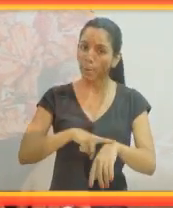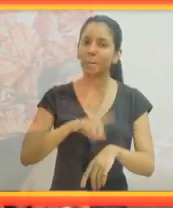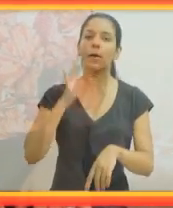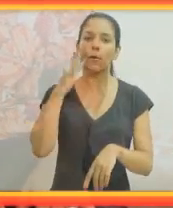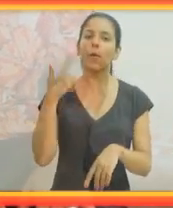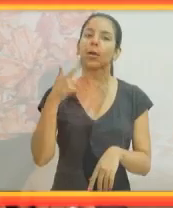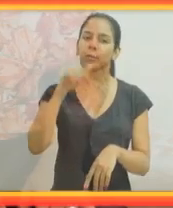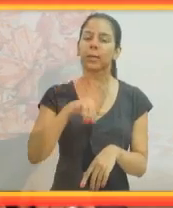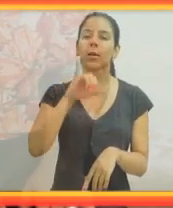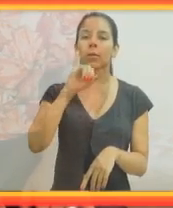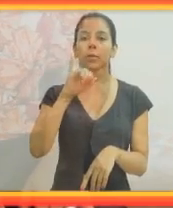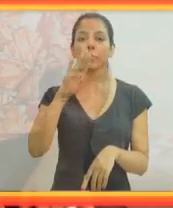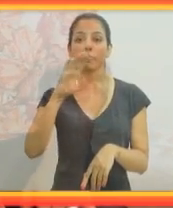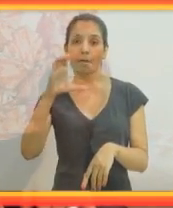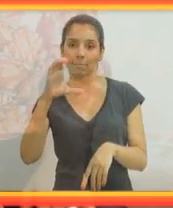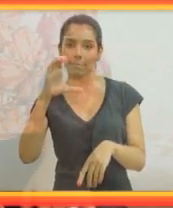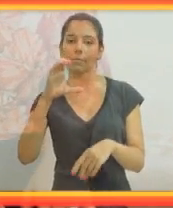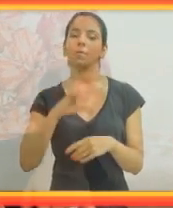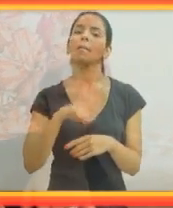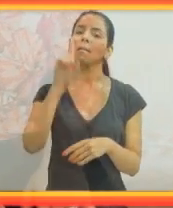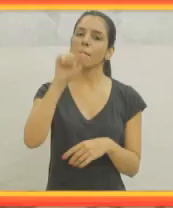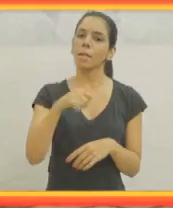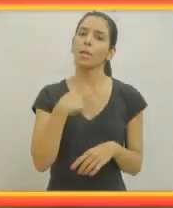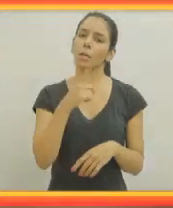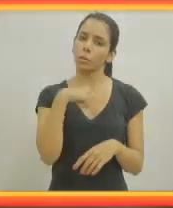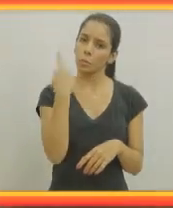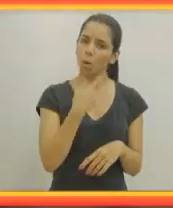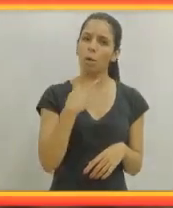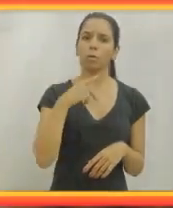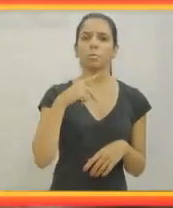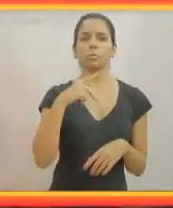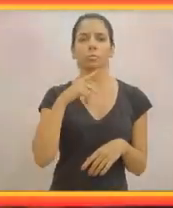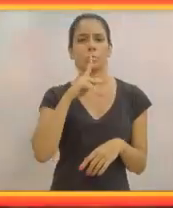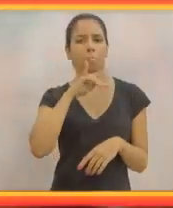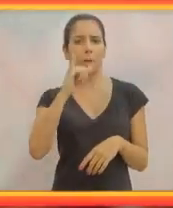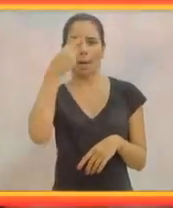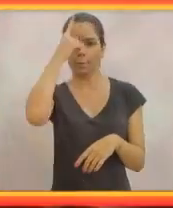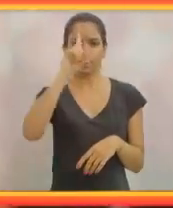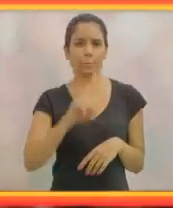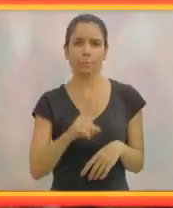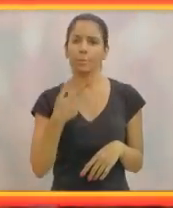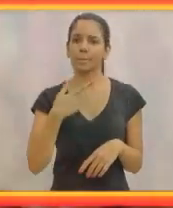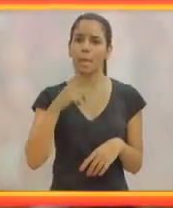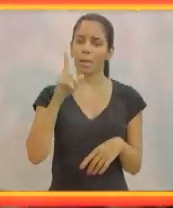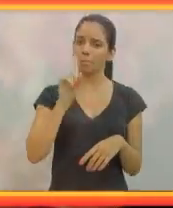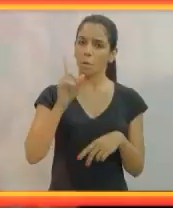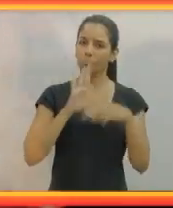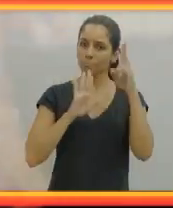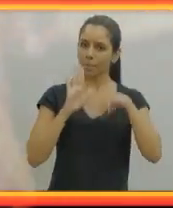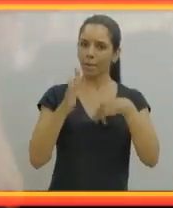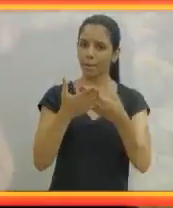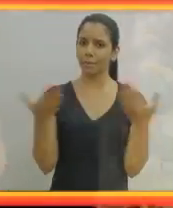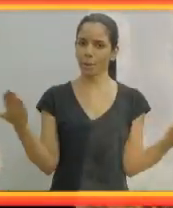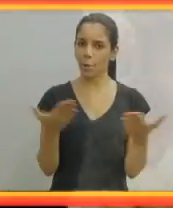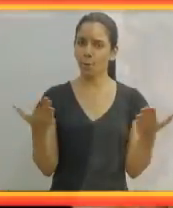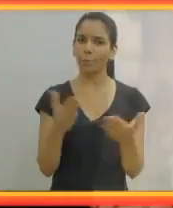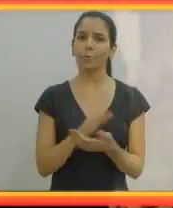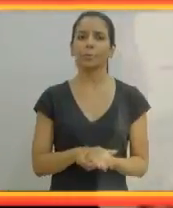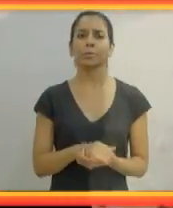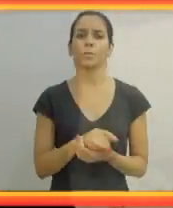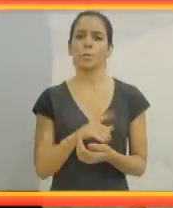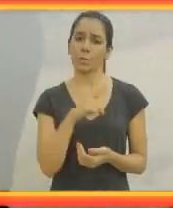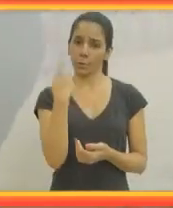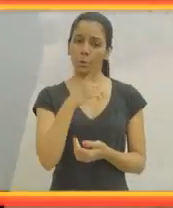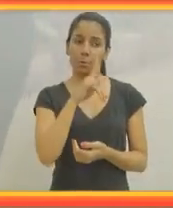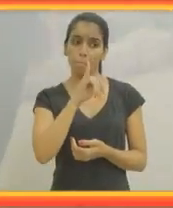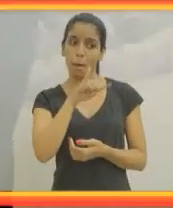acho que entra o Instituto Benjamin Constant, que apesar dos nossos pais, os pais não sabem, não lê até hoje. Tal. Nossos pais são